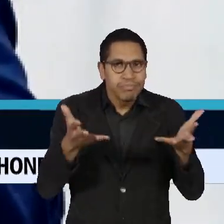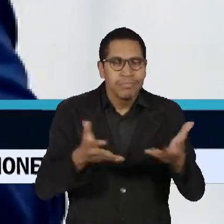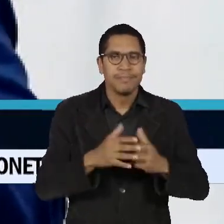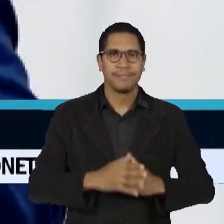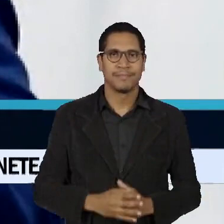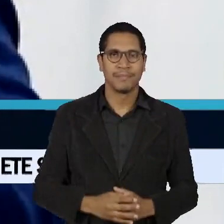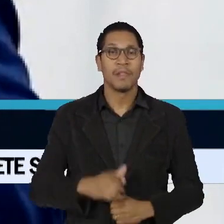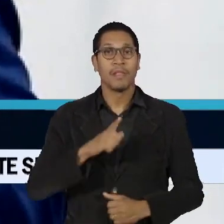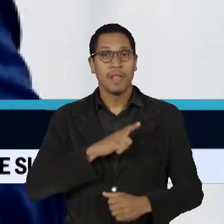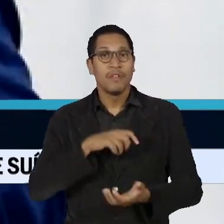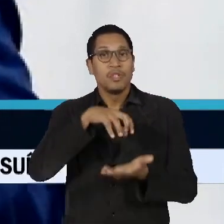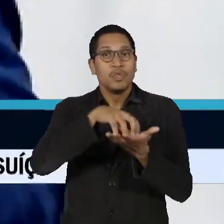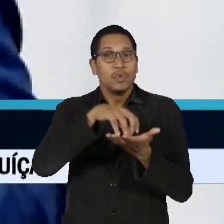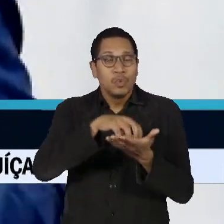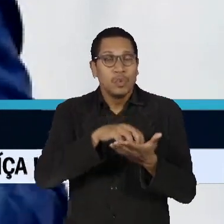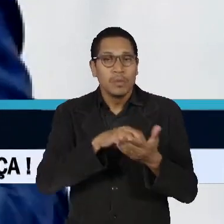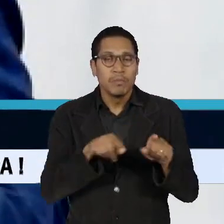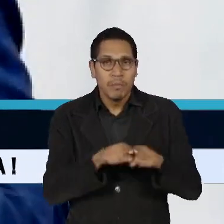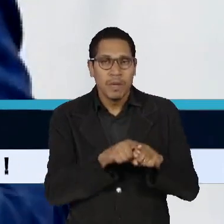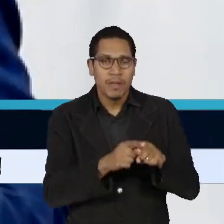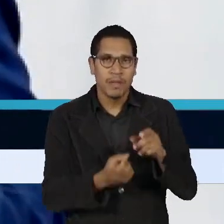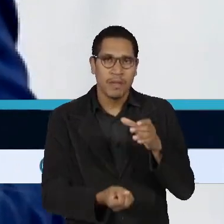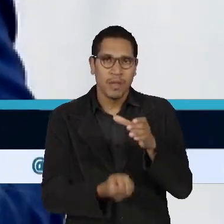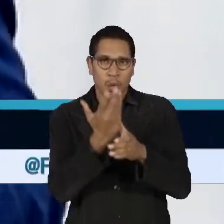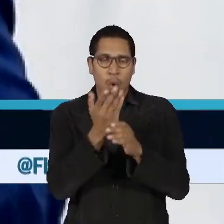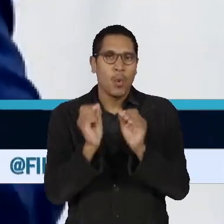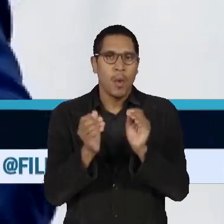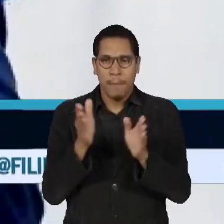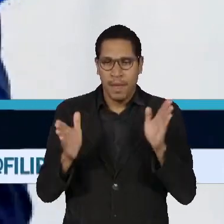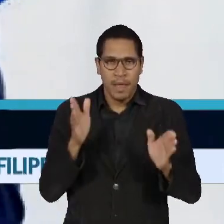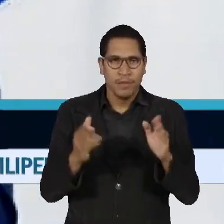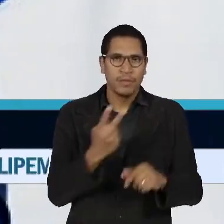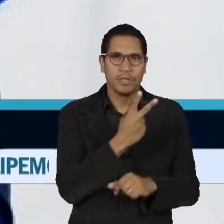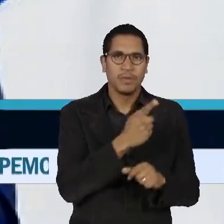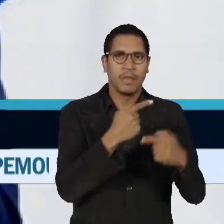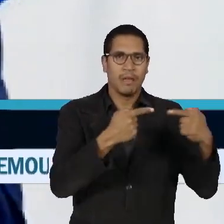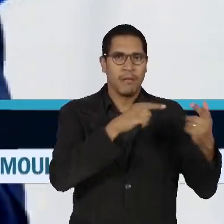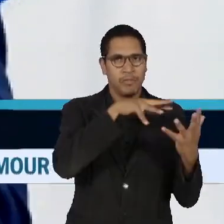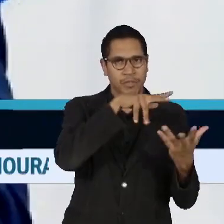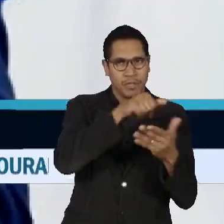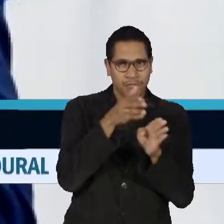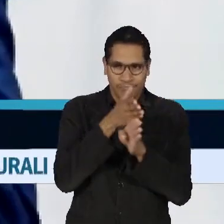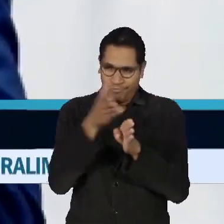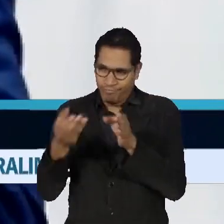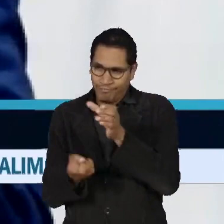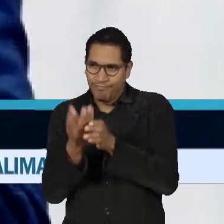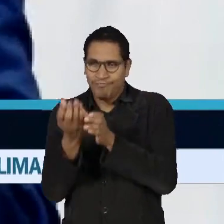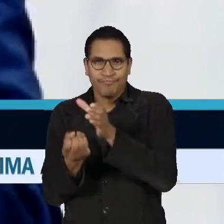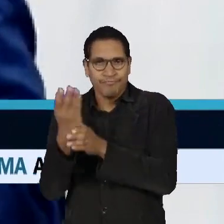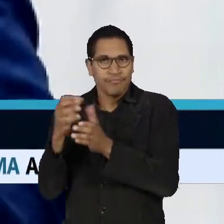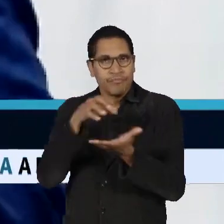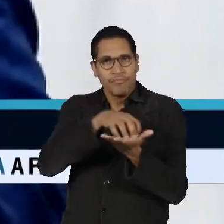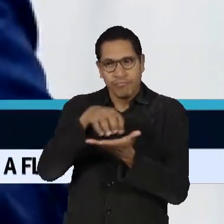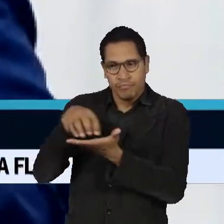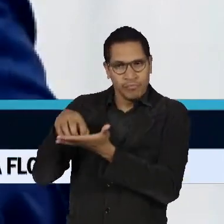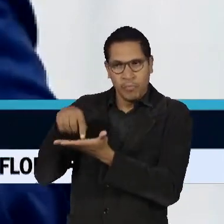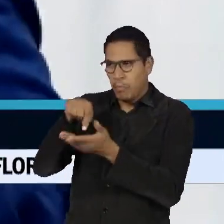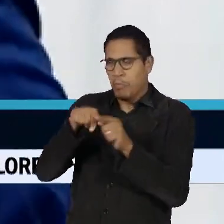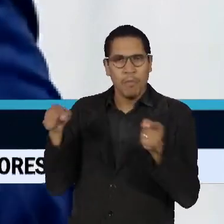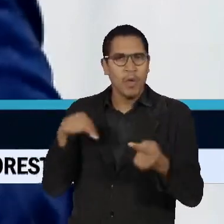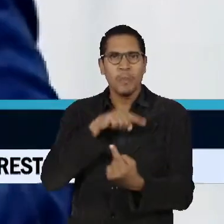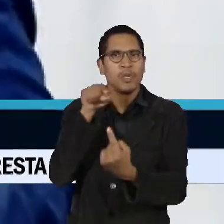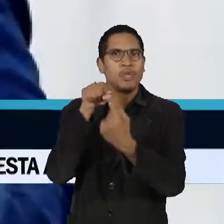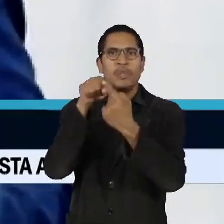que foram criadas logo depois da segunda guerra mundial já não representam mais aquilo para Qual era foram criados